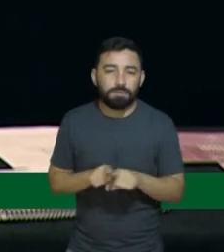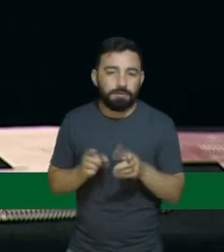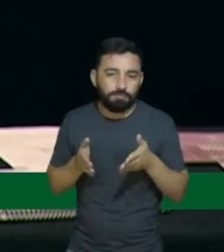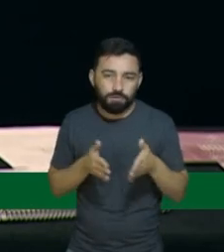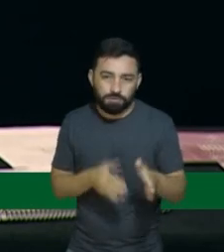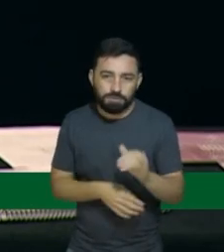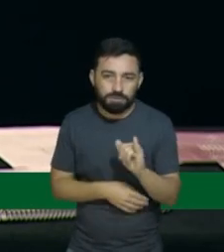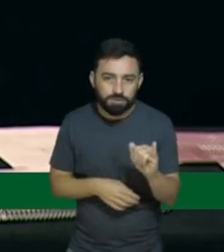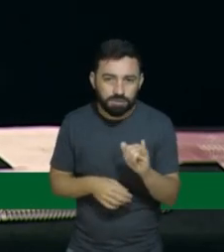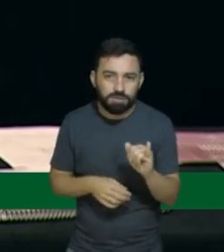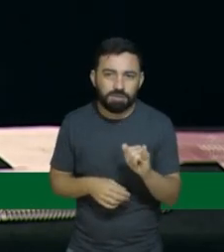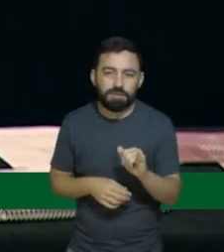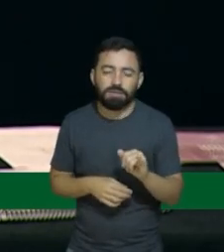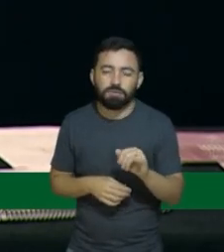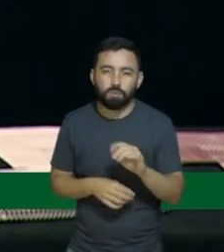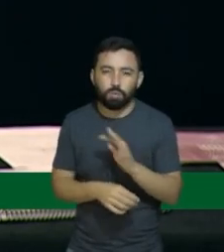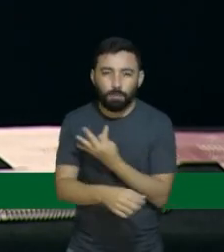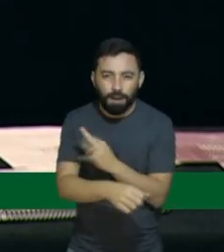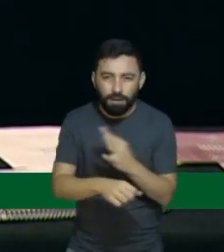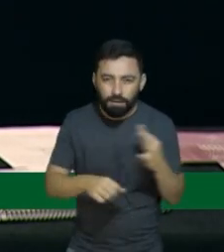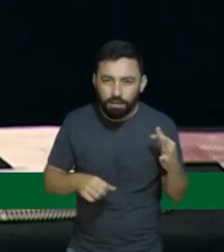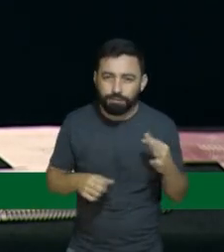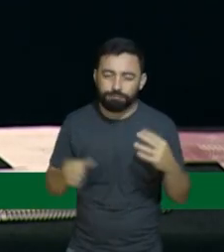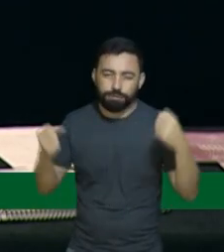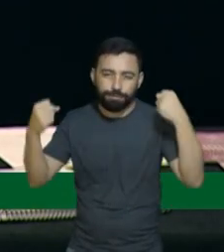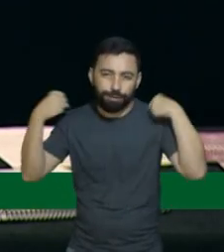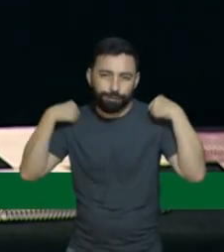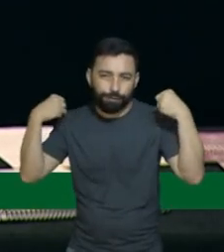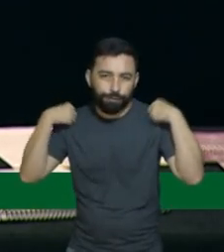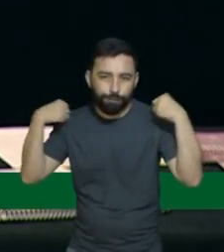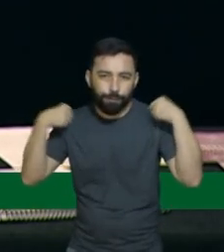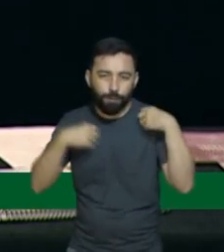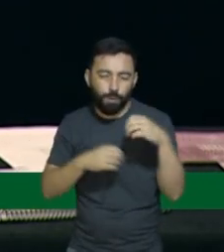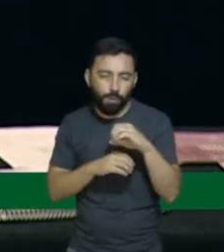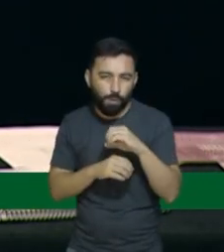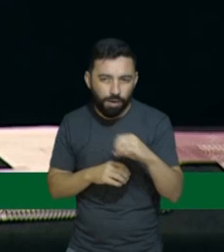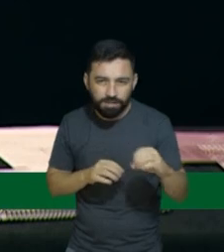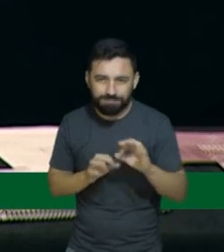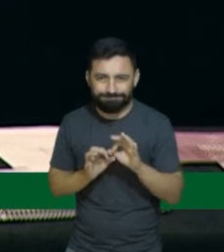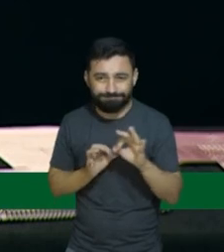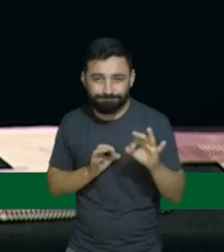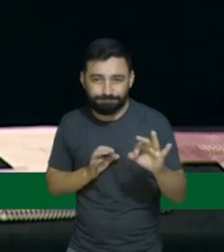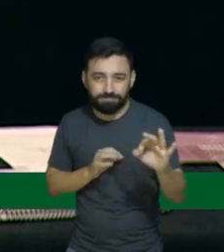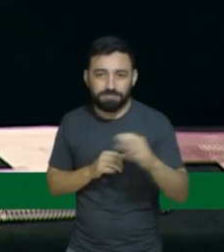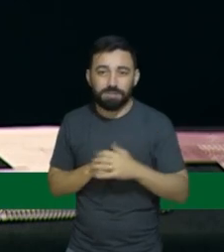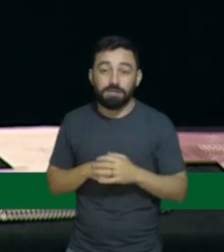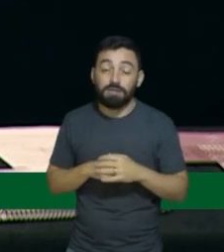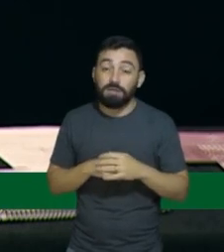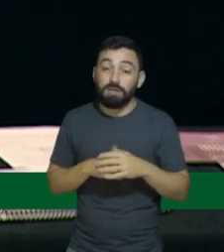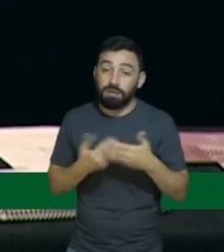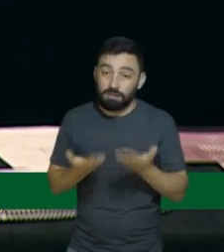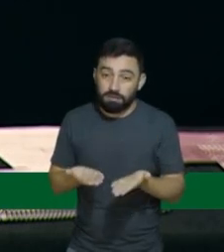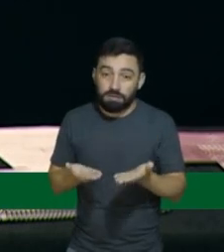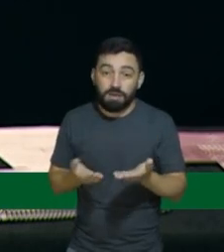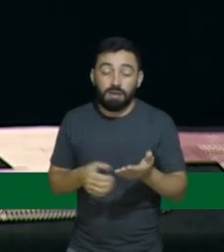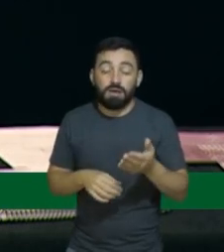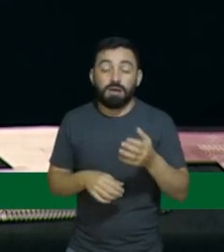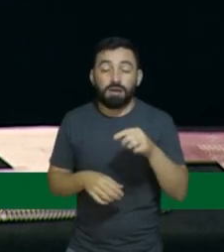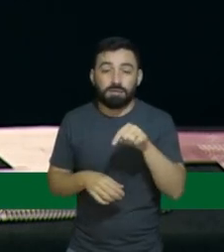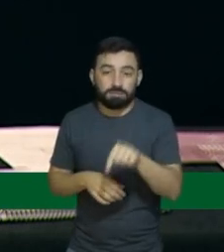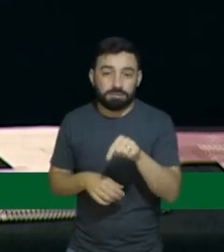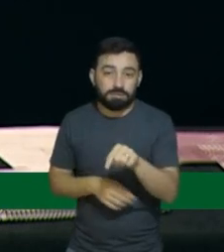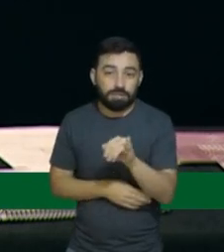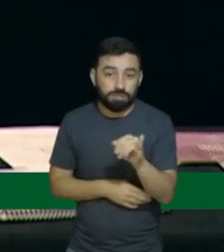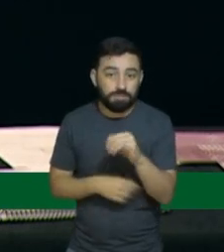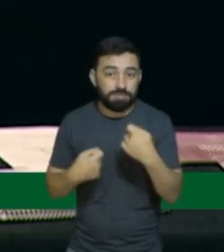carbonífera de tubarão de Chapecó do Extremo oeste e do Contestado para que a região metropolitana Vale do Itajaí